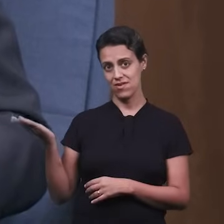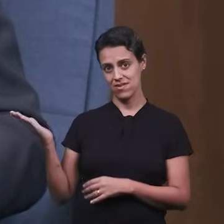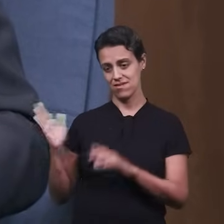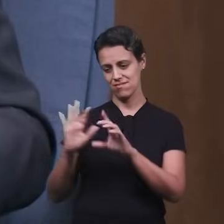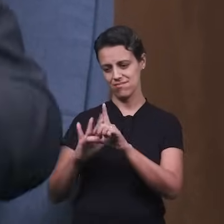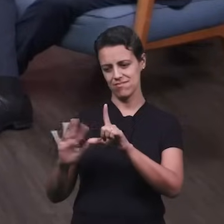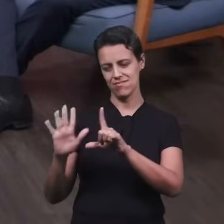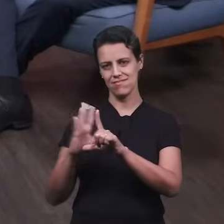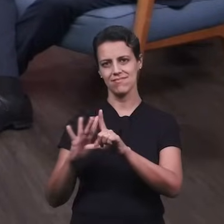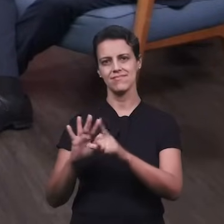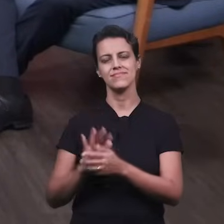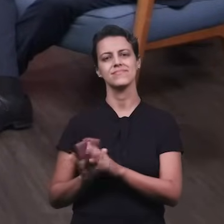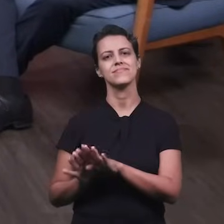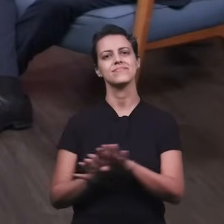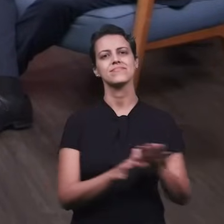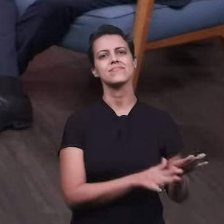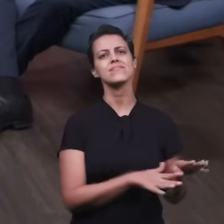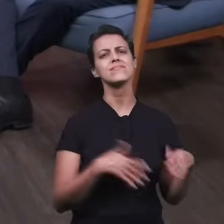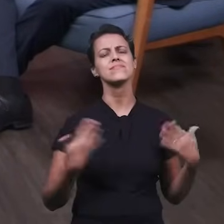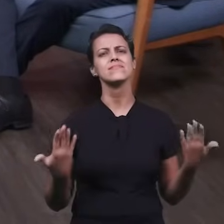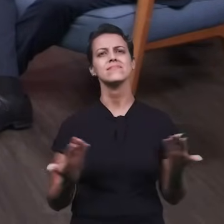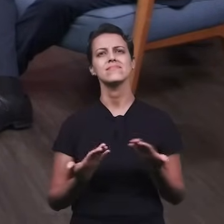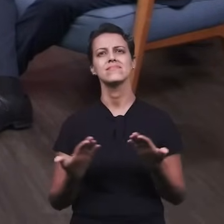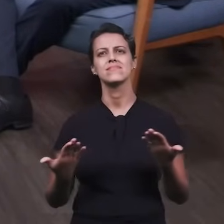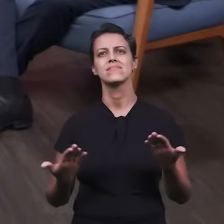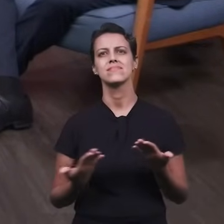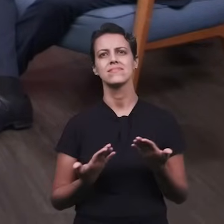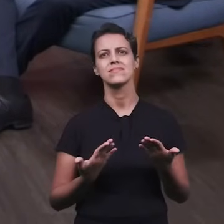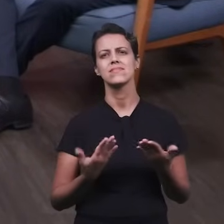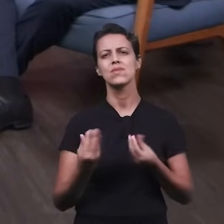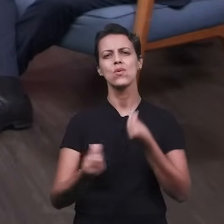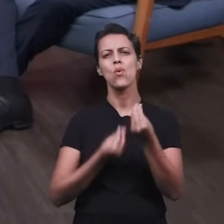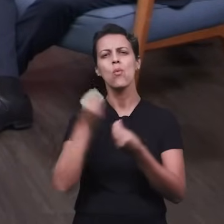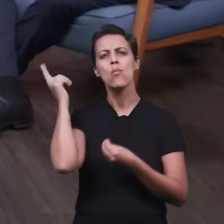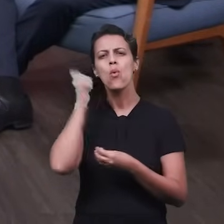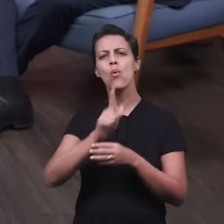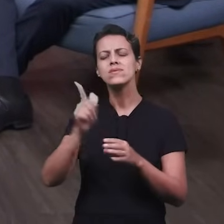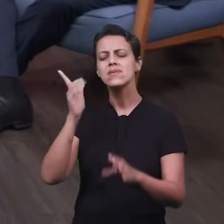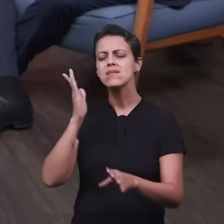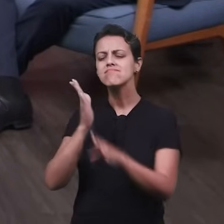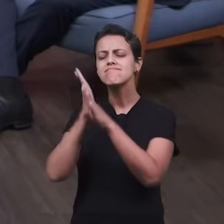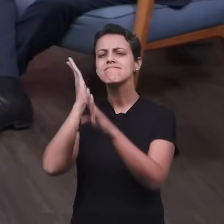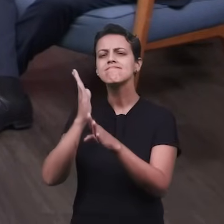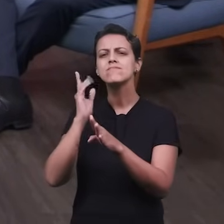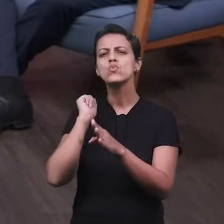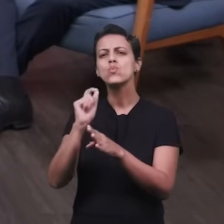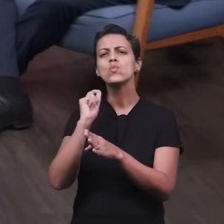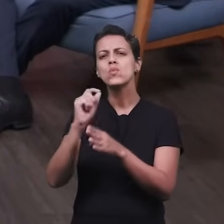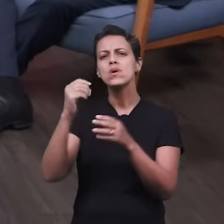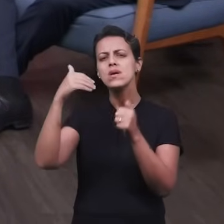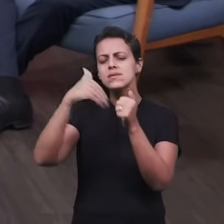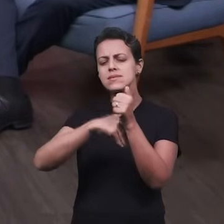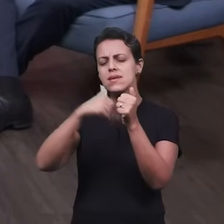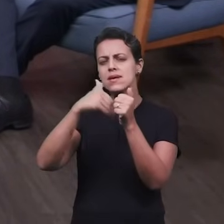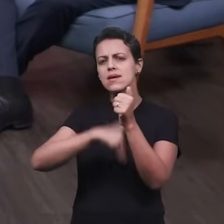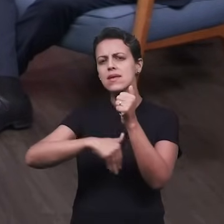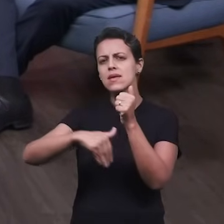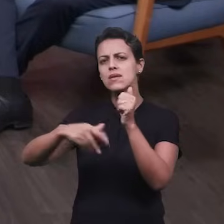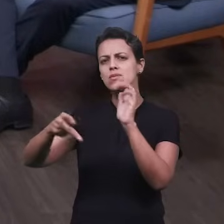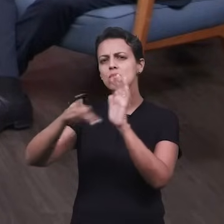que está na tela. Agora a gente vai para o tema acesso aos mistérios revelados pelo Espírito Santo, que,